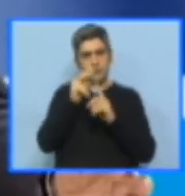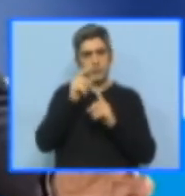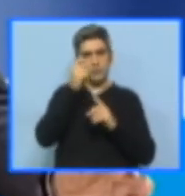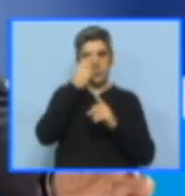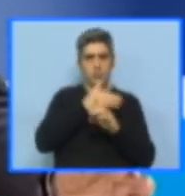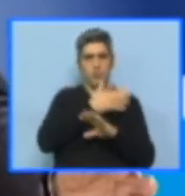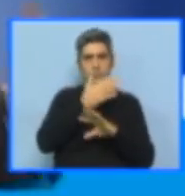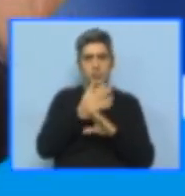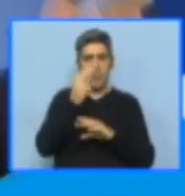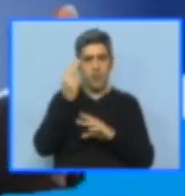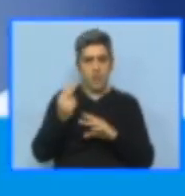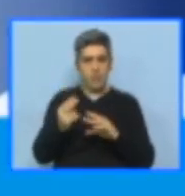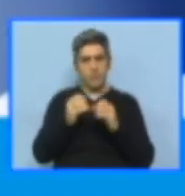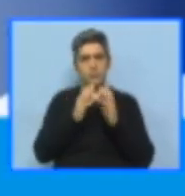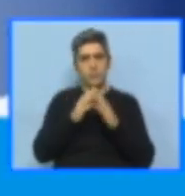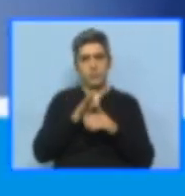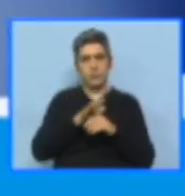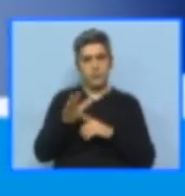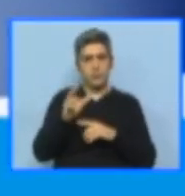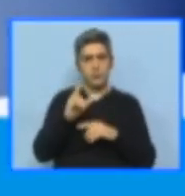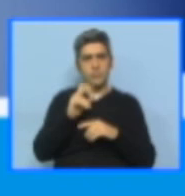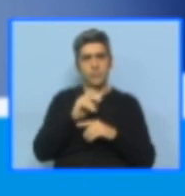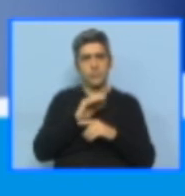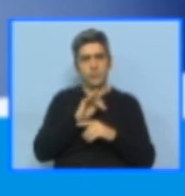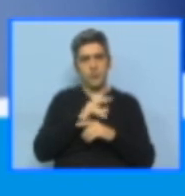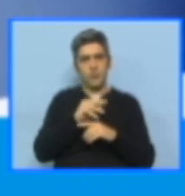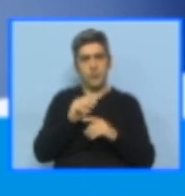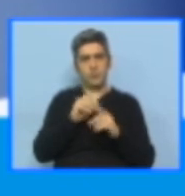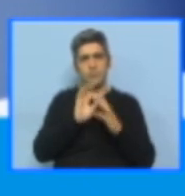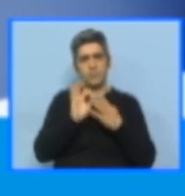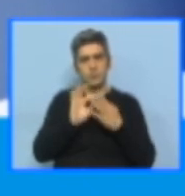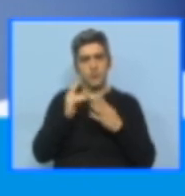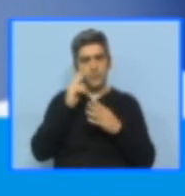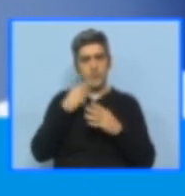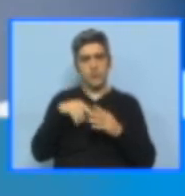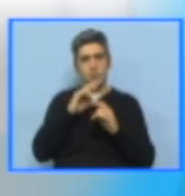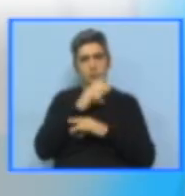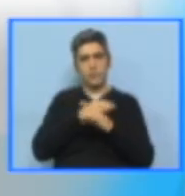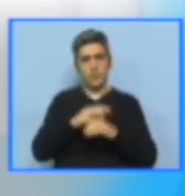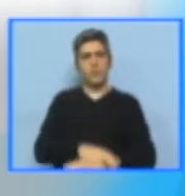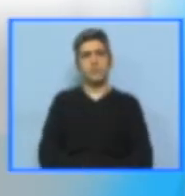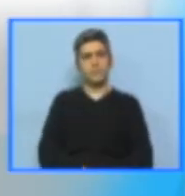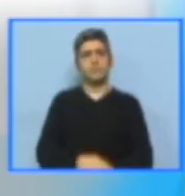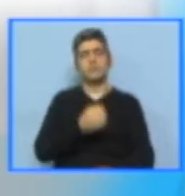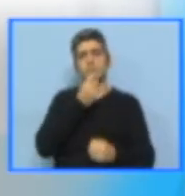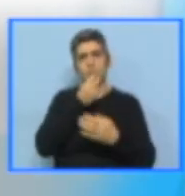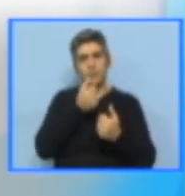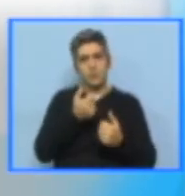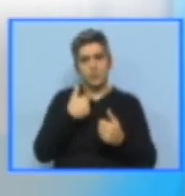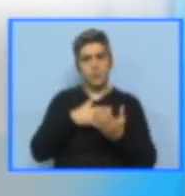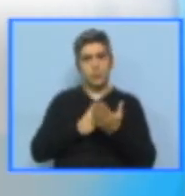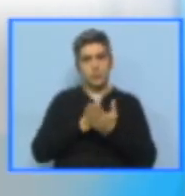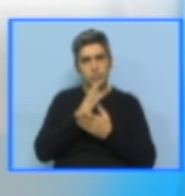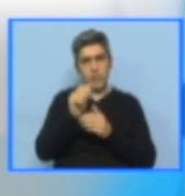história até à arte, o impacto da reforma em todos estes aspectos da nossa vida, da vida europeia. Muito bem, nós continuaremos então a